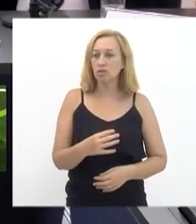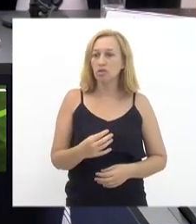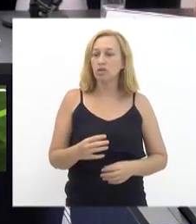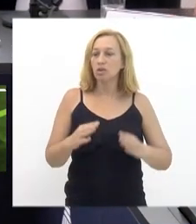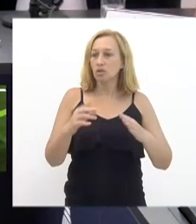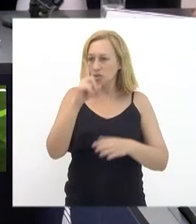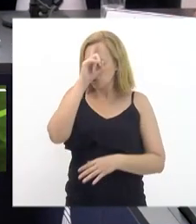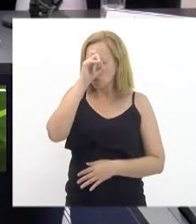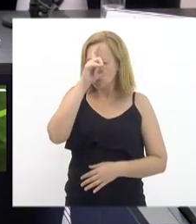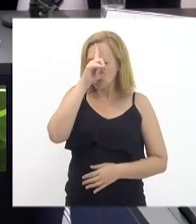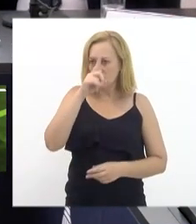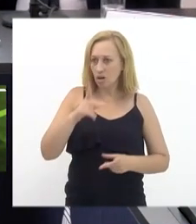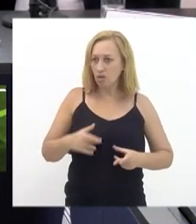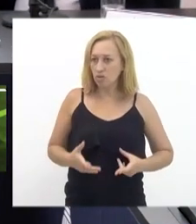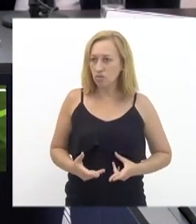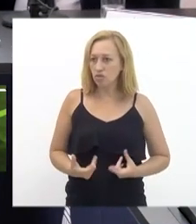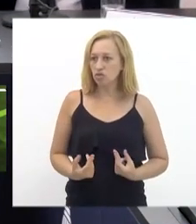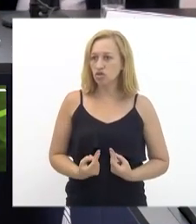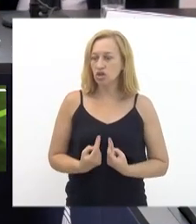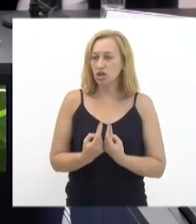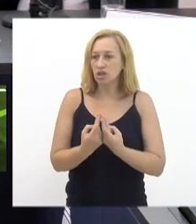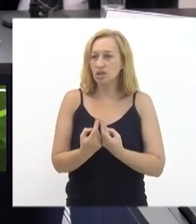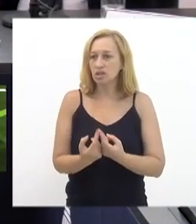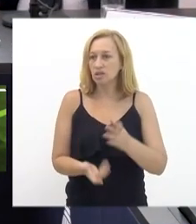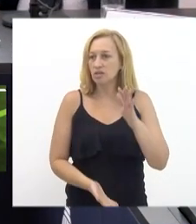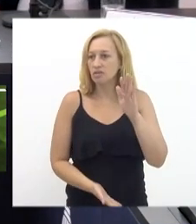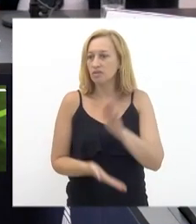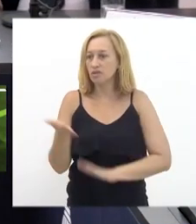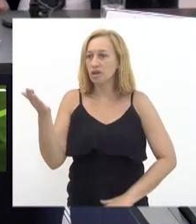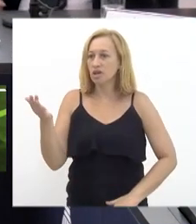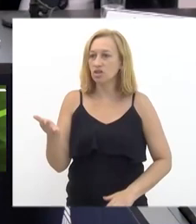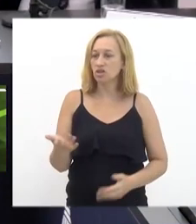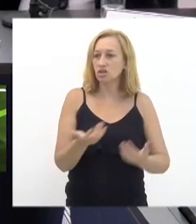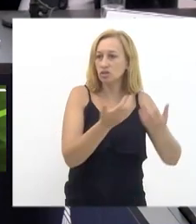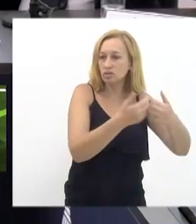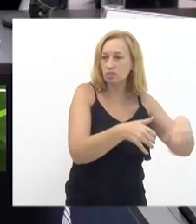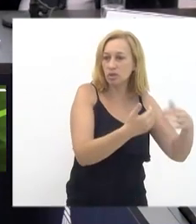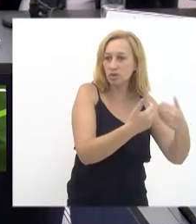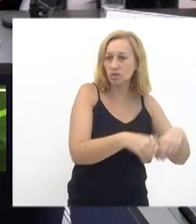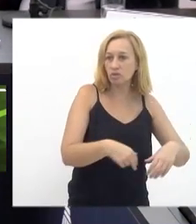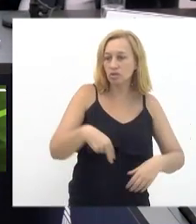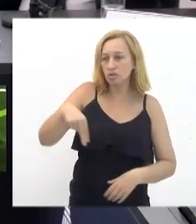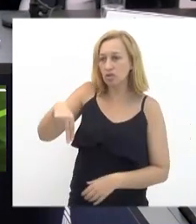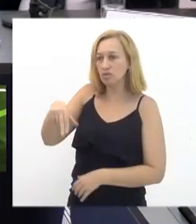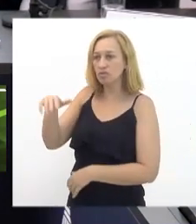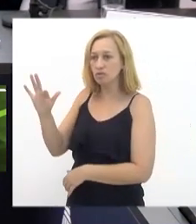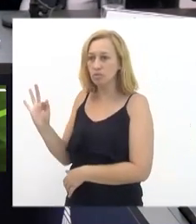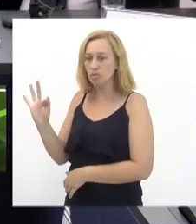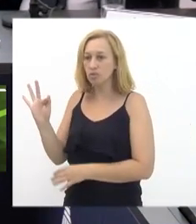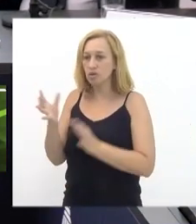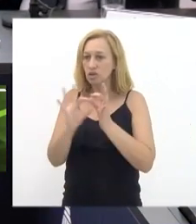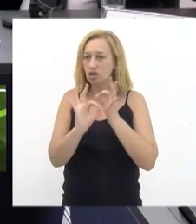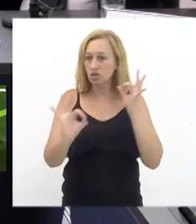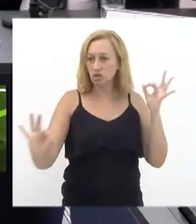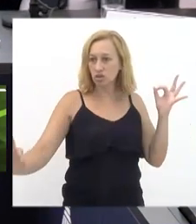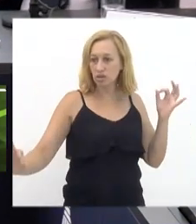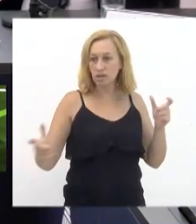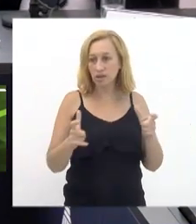Oncologia descanso e eu sei fazer isso viajando de Petrópolis de petróleo para Friburgo a distância é grande